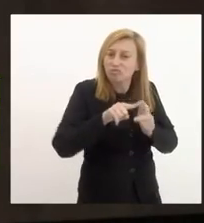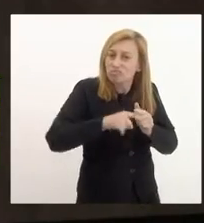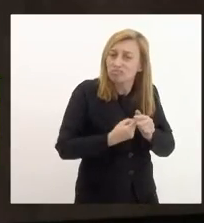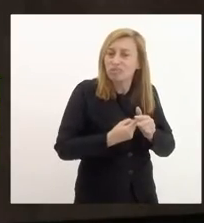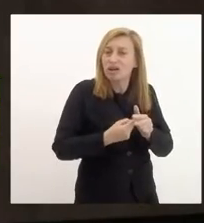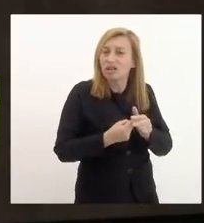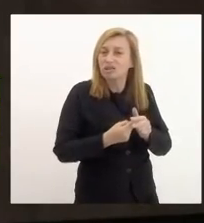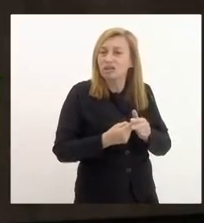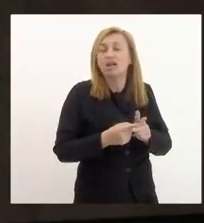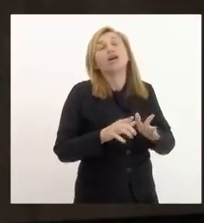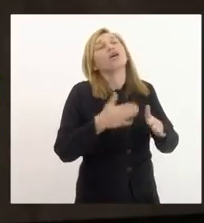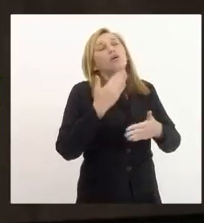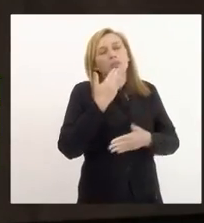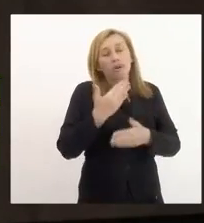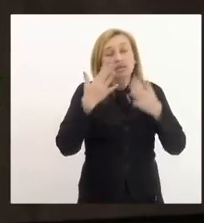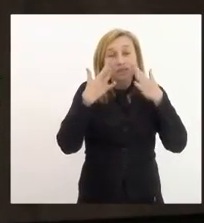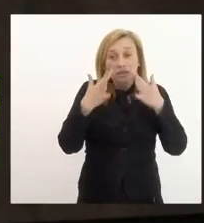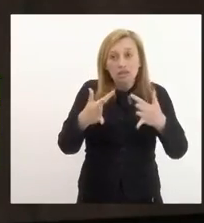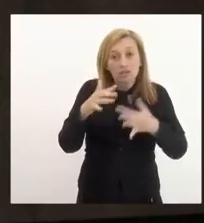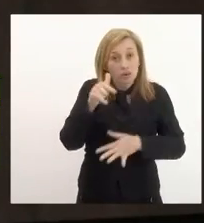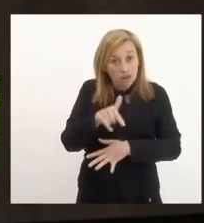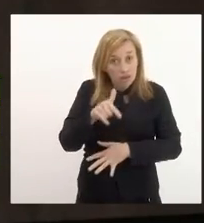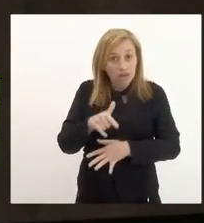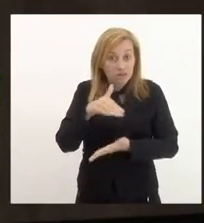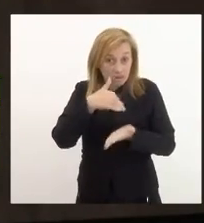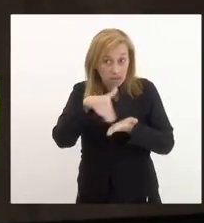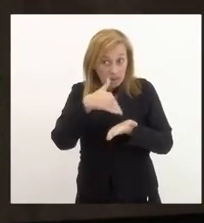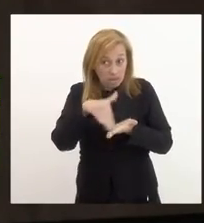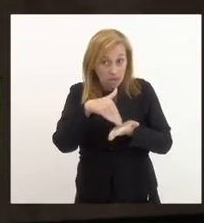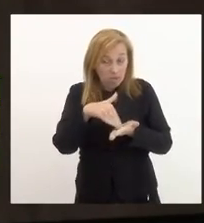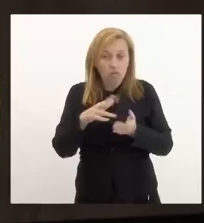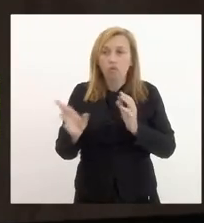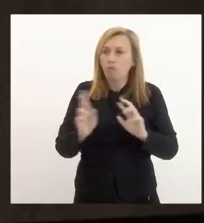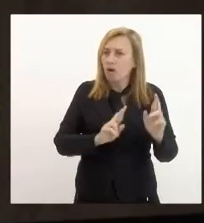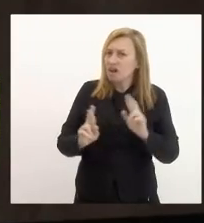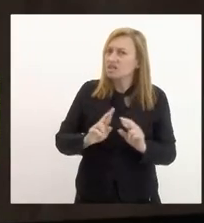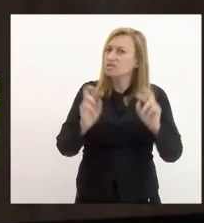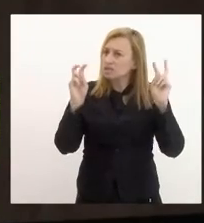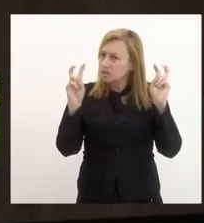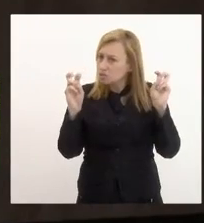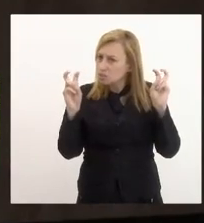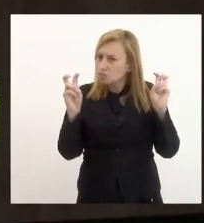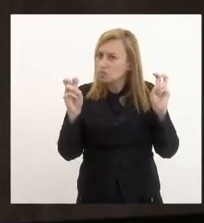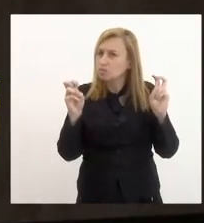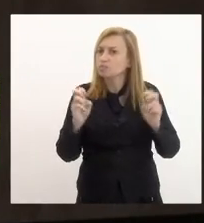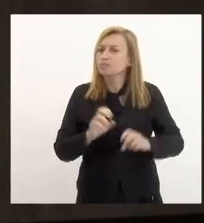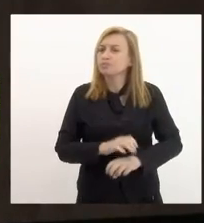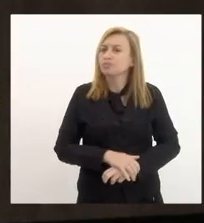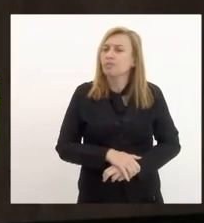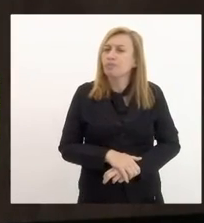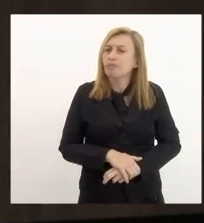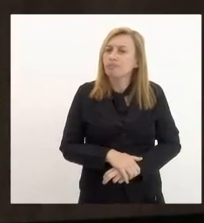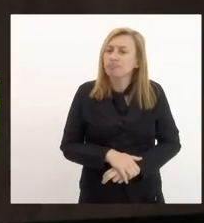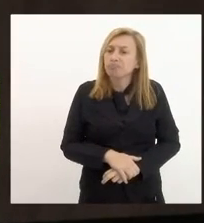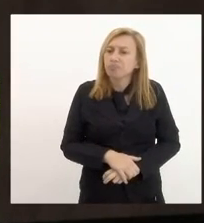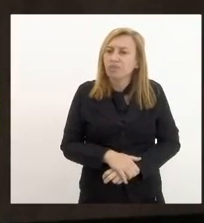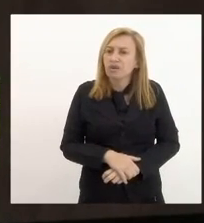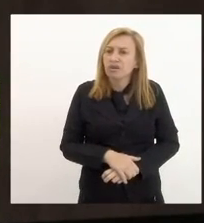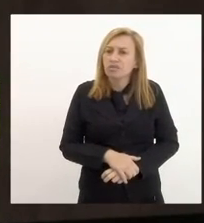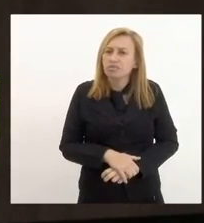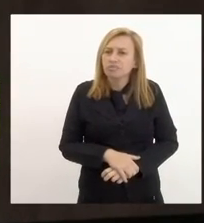regulamentação então eu peço atenção aqui viu vou secretário com relação a isso tá é